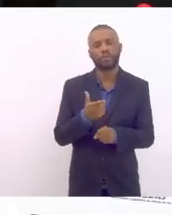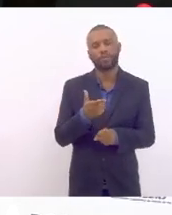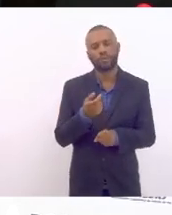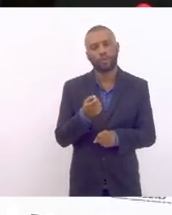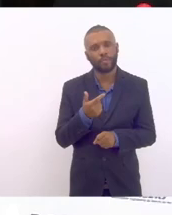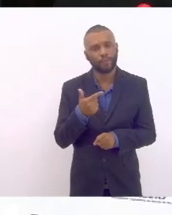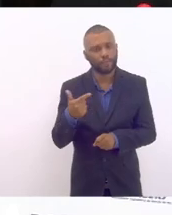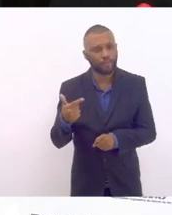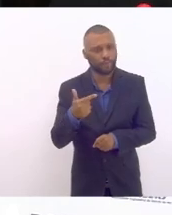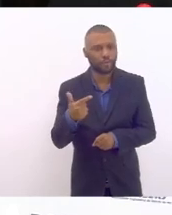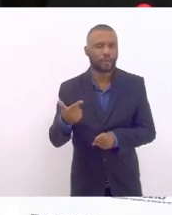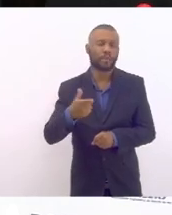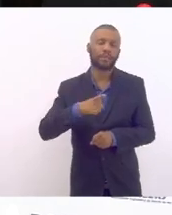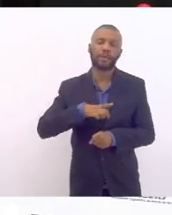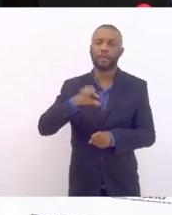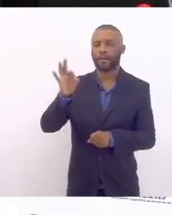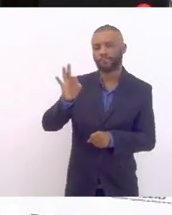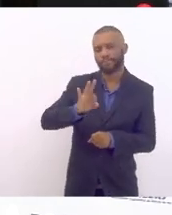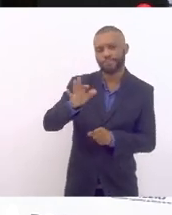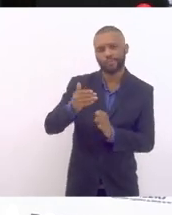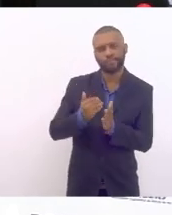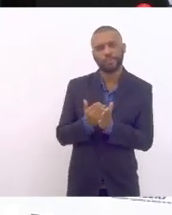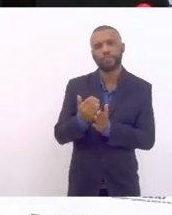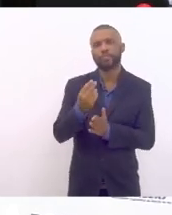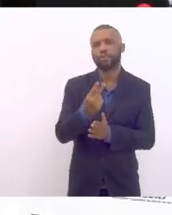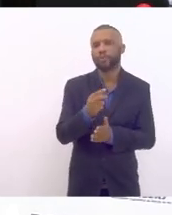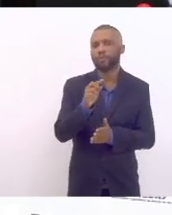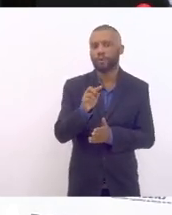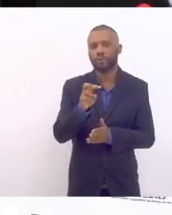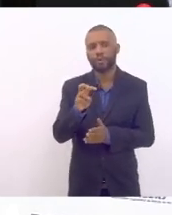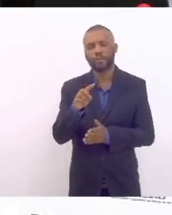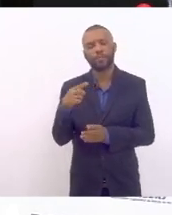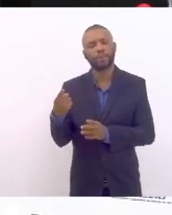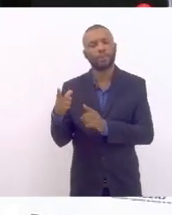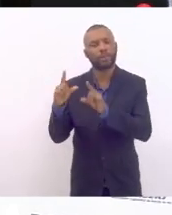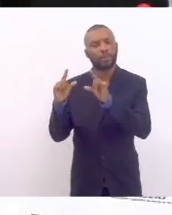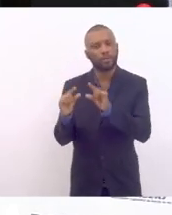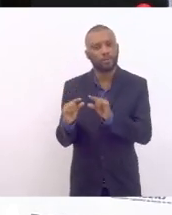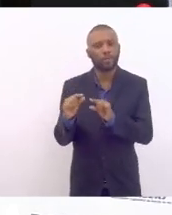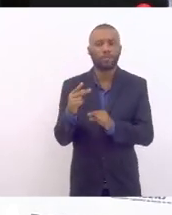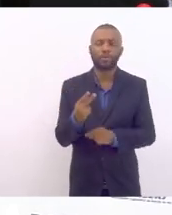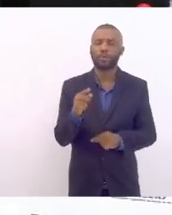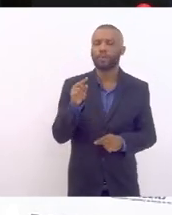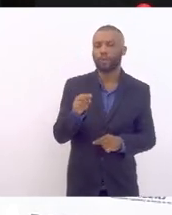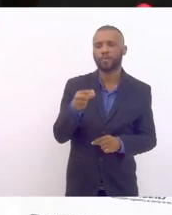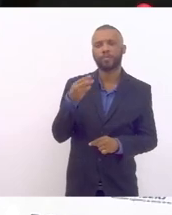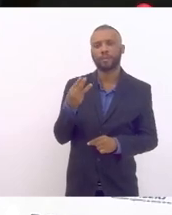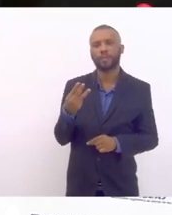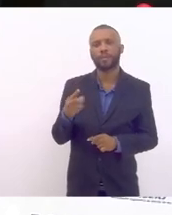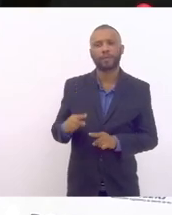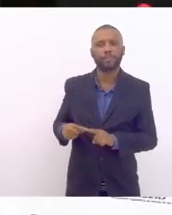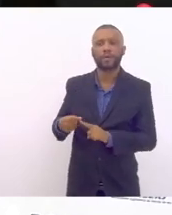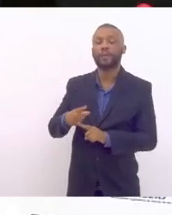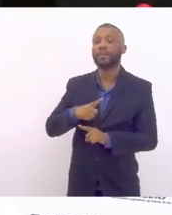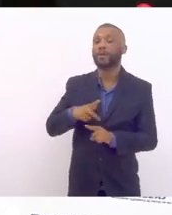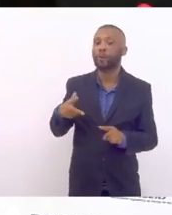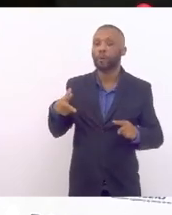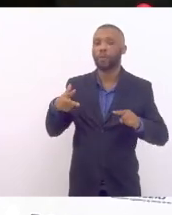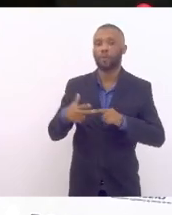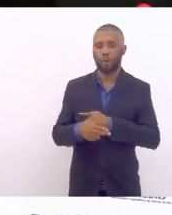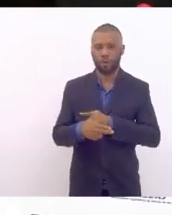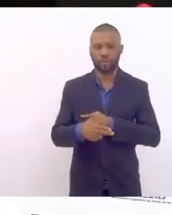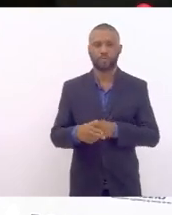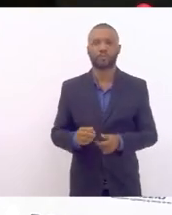2022 ele tem uma dotação inicial de dois pontos 5 depois ele cai para uma dotação de 2.3 E ainda tem o corte